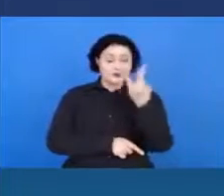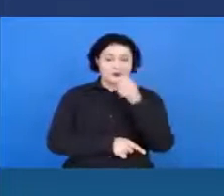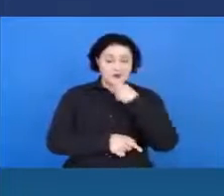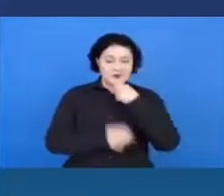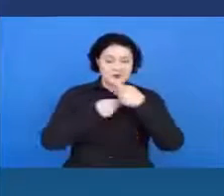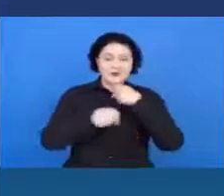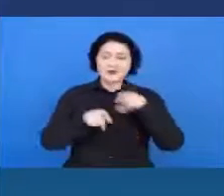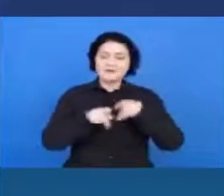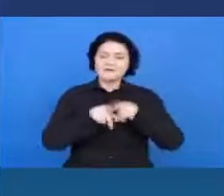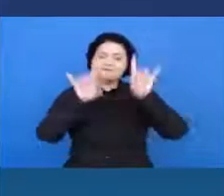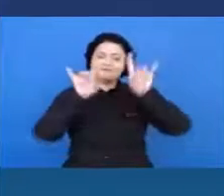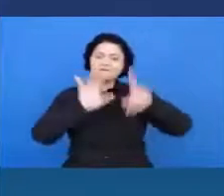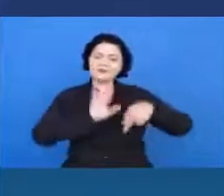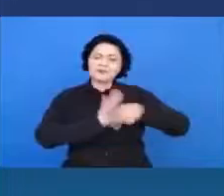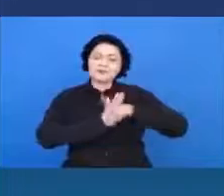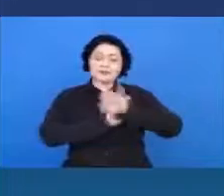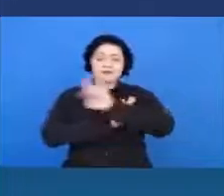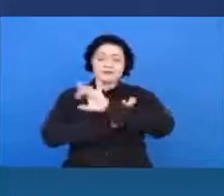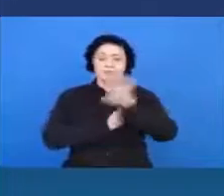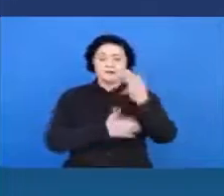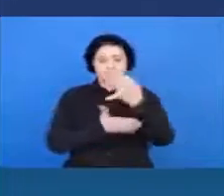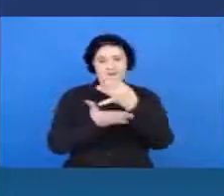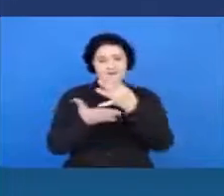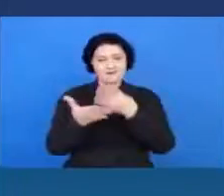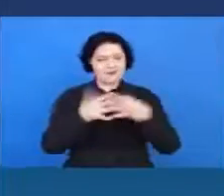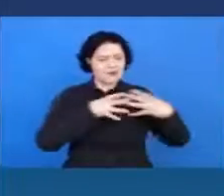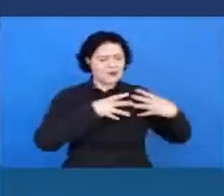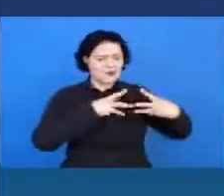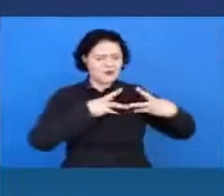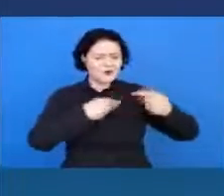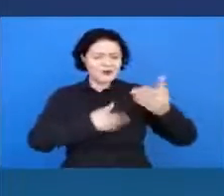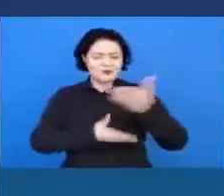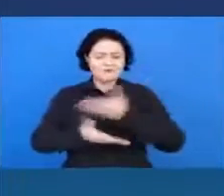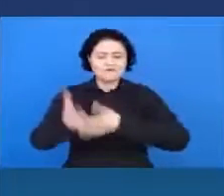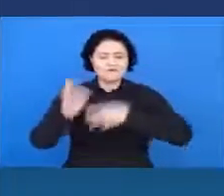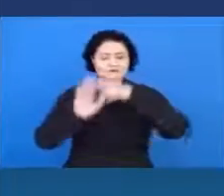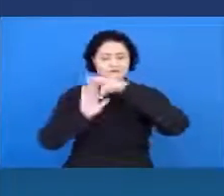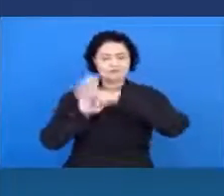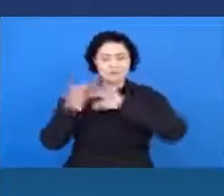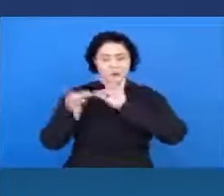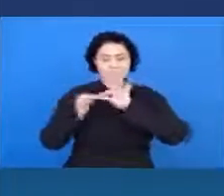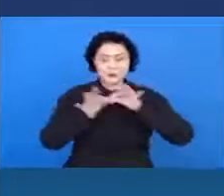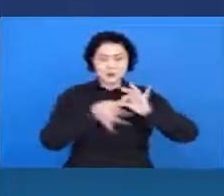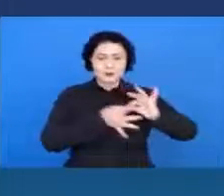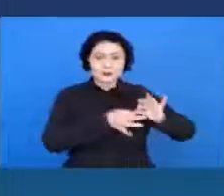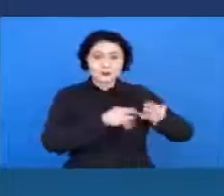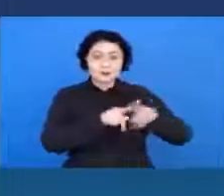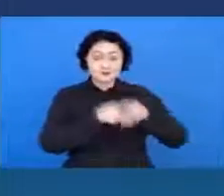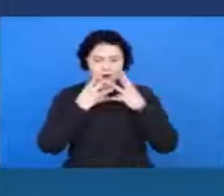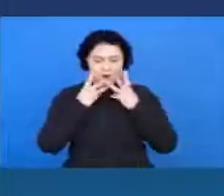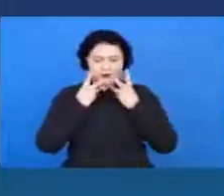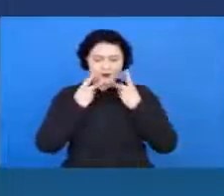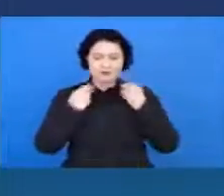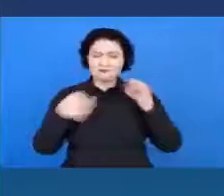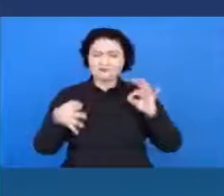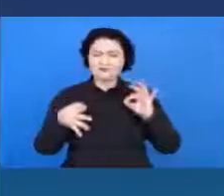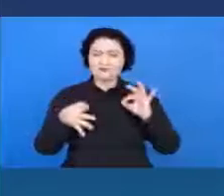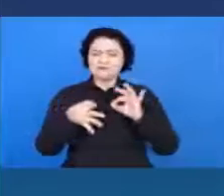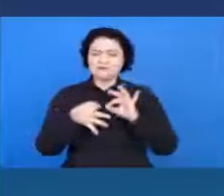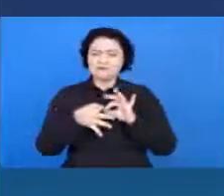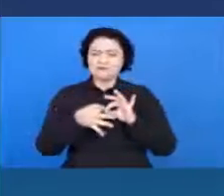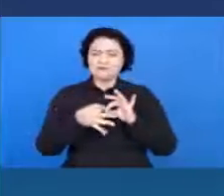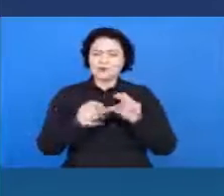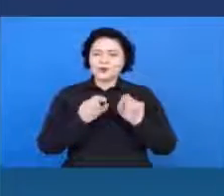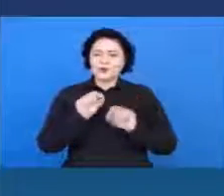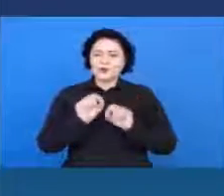especialmente para cada texto tudo atendendo a rigoroso detalhamento qualidade primorosa de um